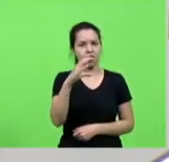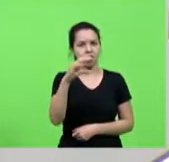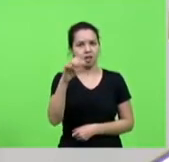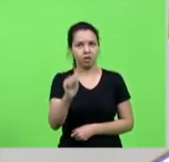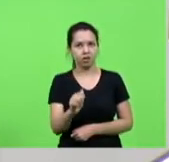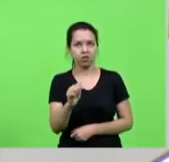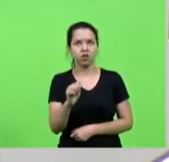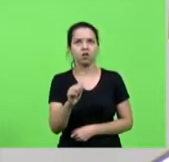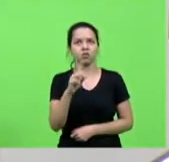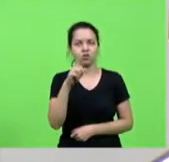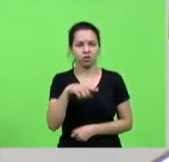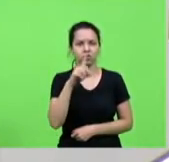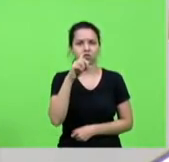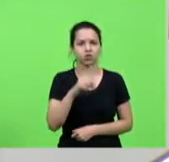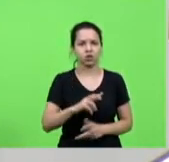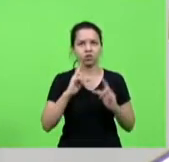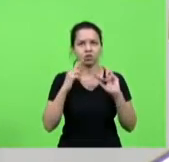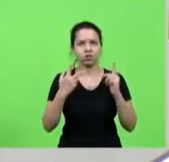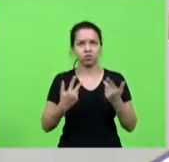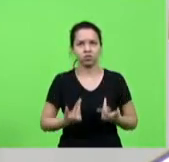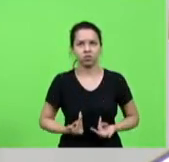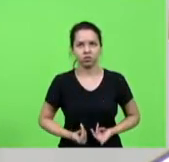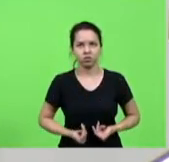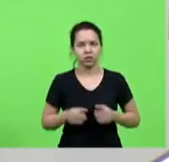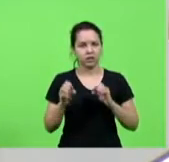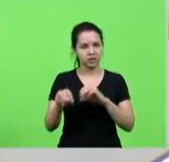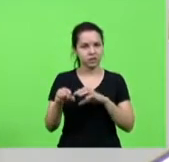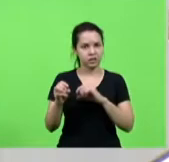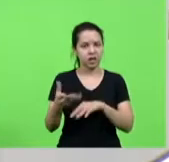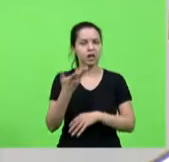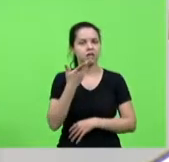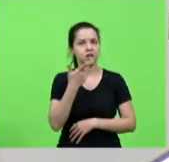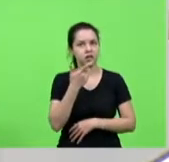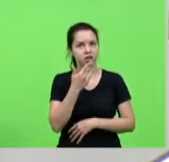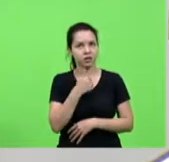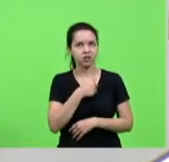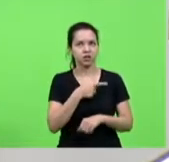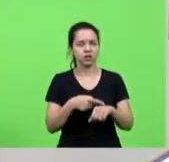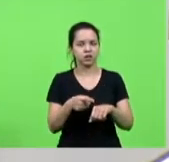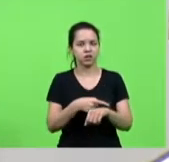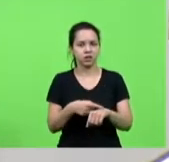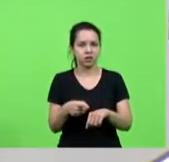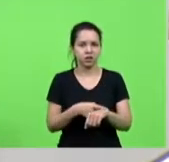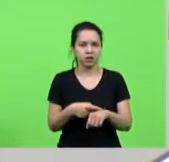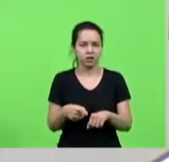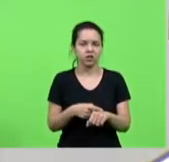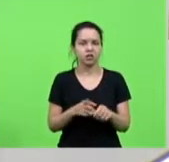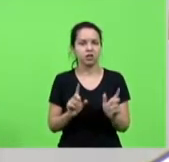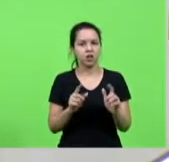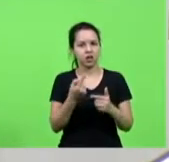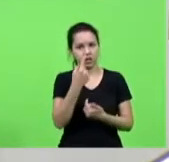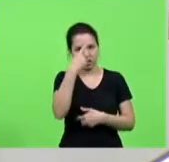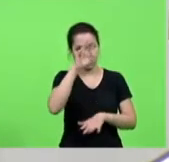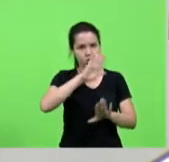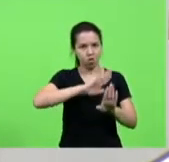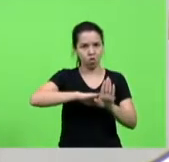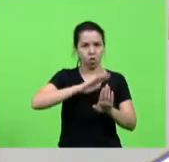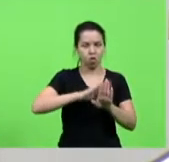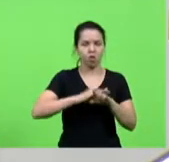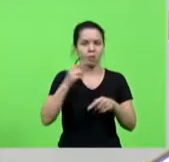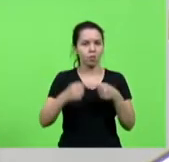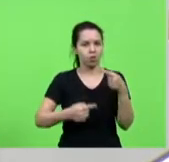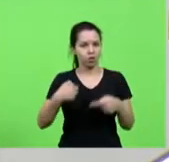Direitos Humanos, é aplicar ou ensinar às crianças concepções morais ideológicas ou políticas e